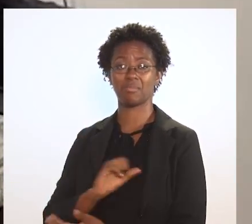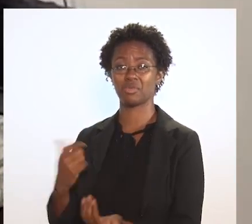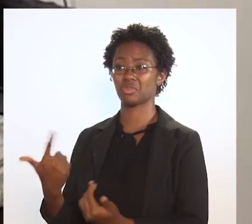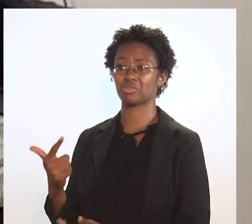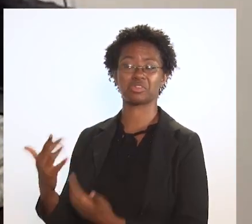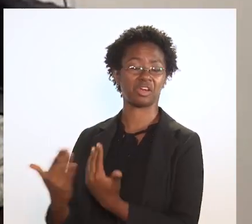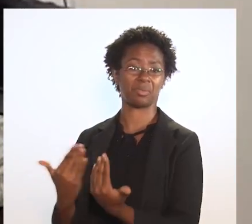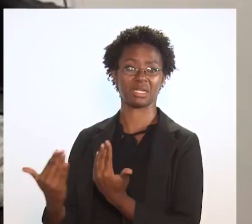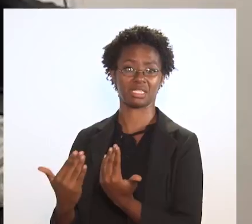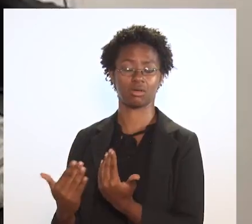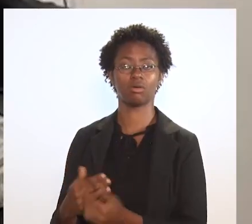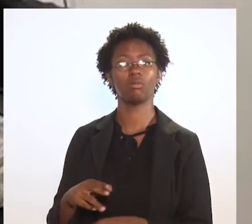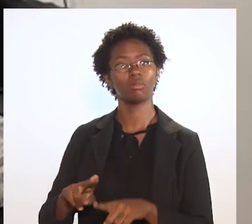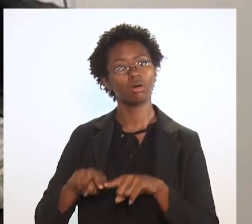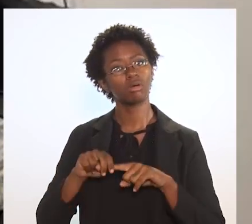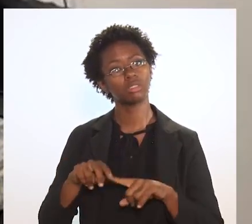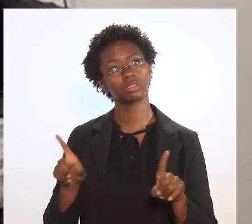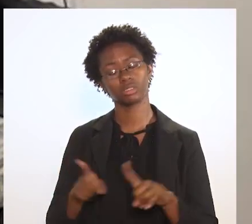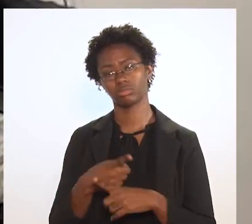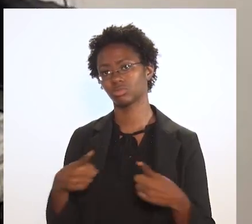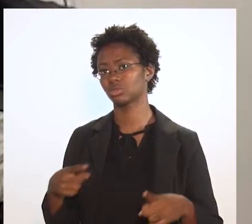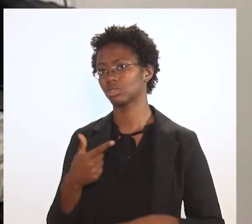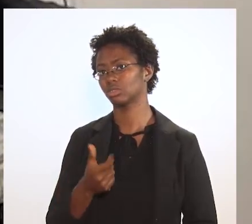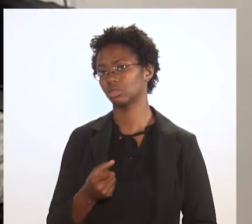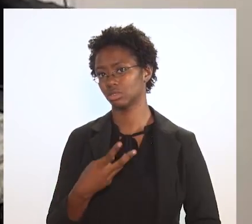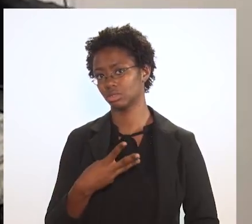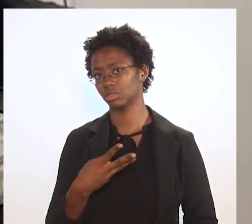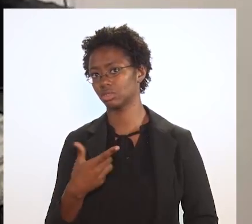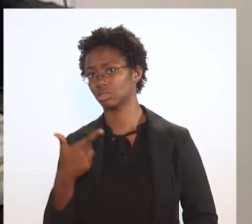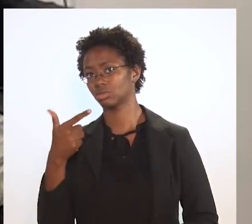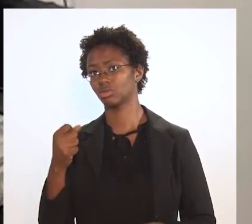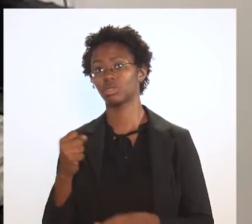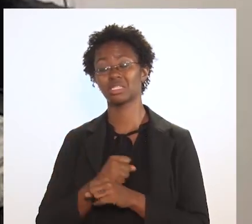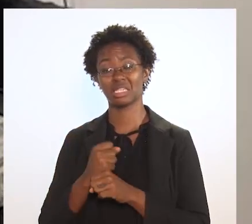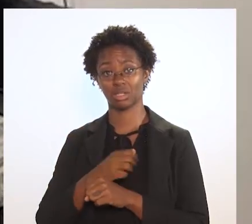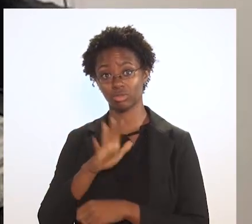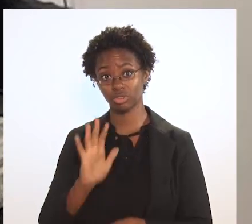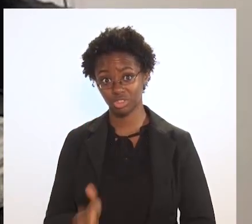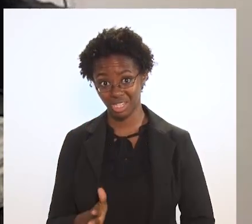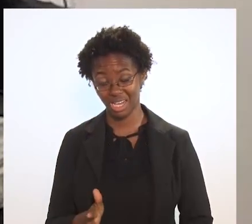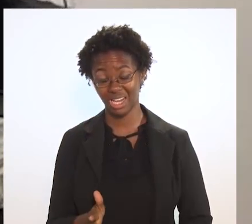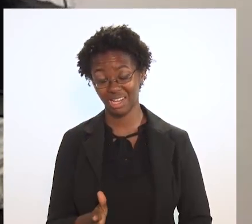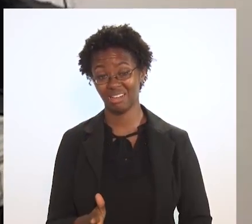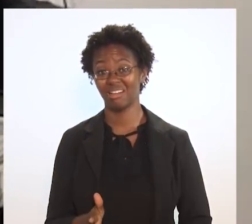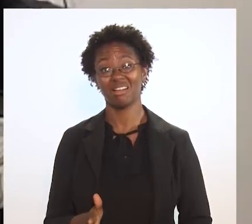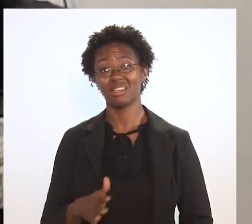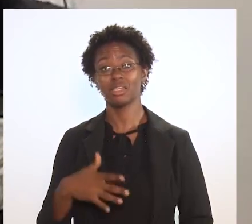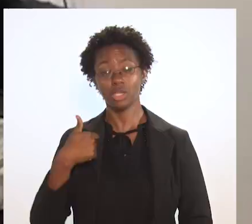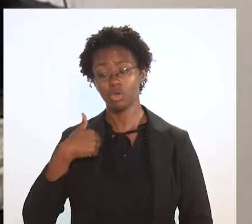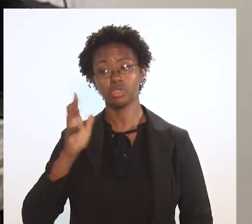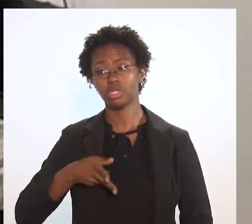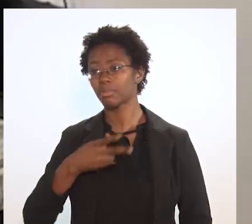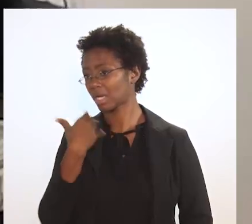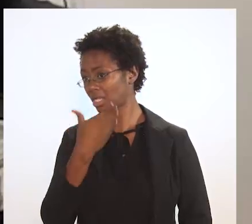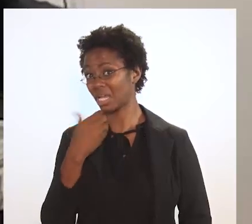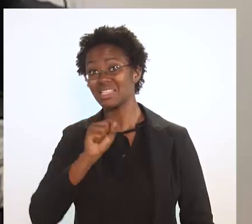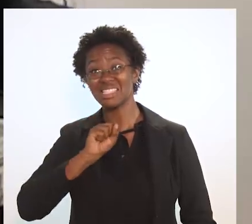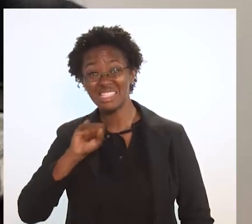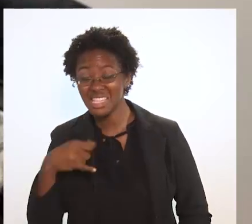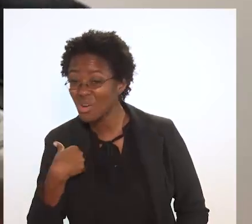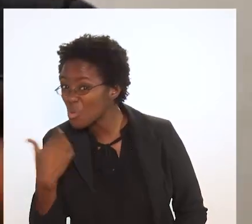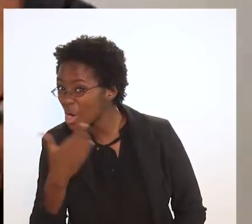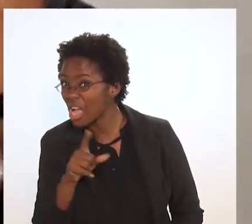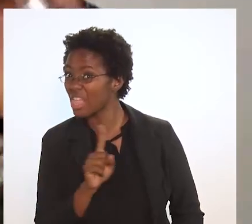música tem 32 anos e ela não pode jamais sair do meu repertório. Quando eu não canto, as pessoas